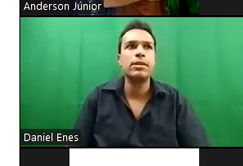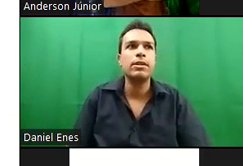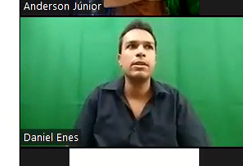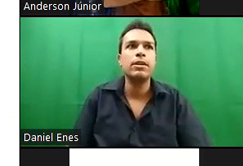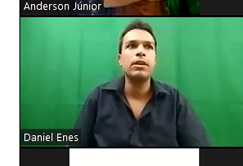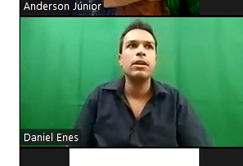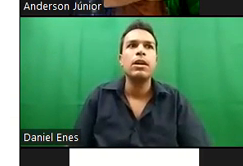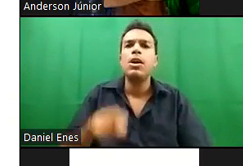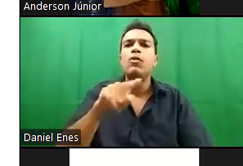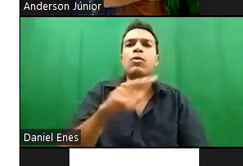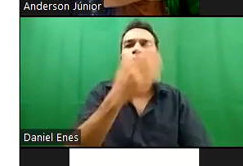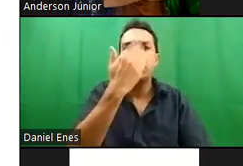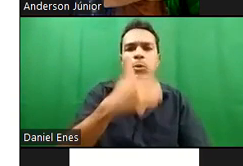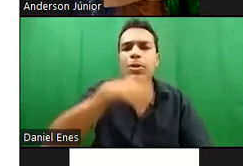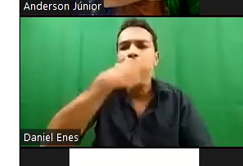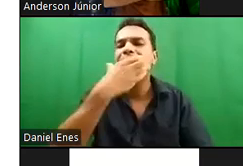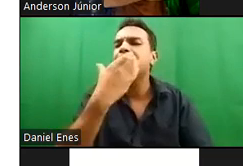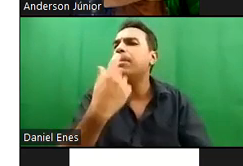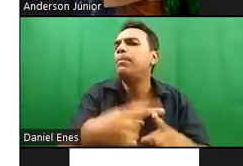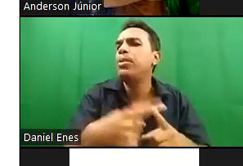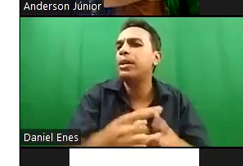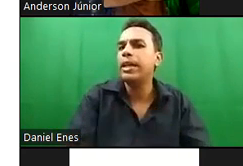Quantas? Você comeu a